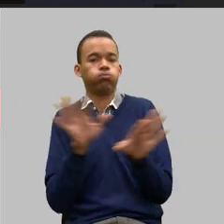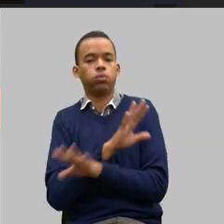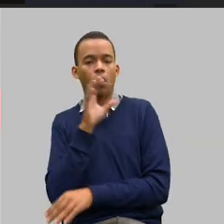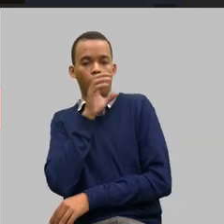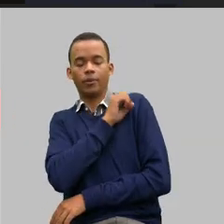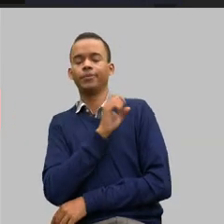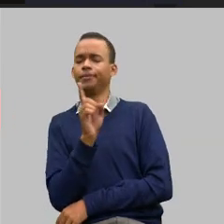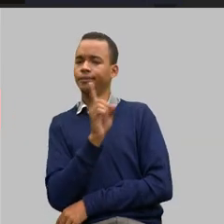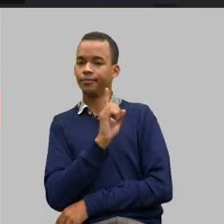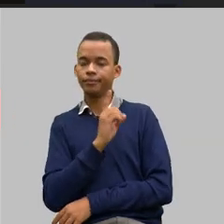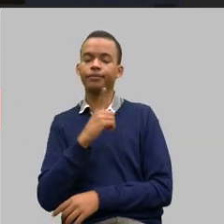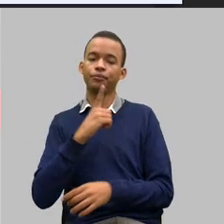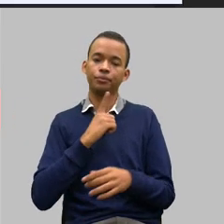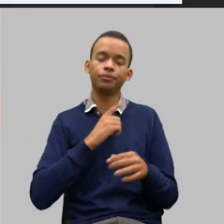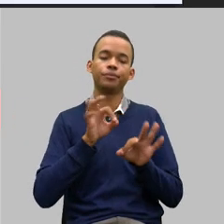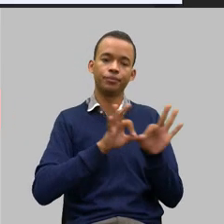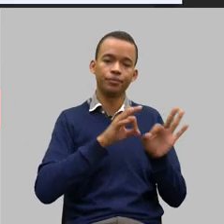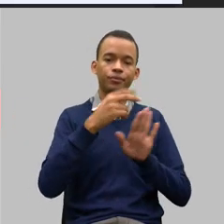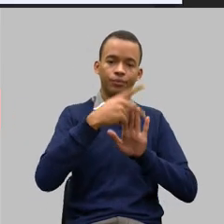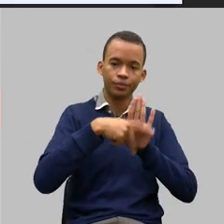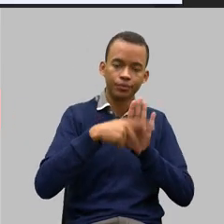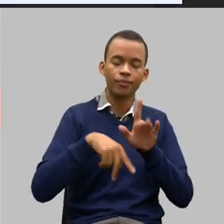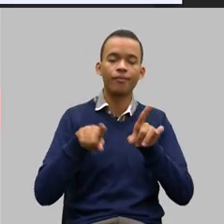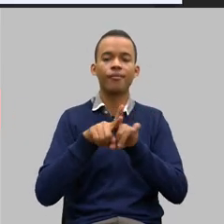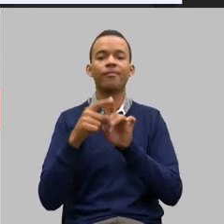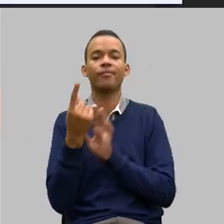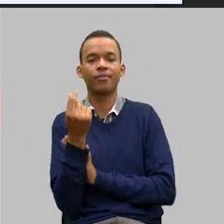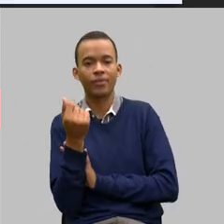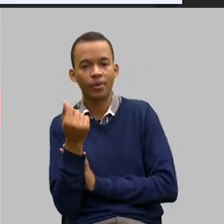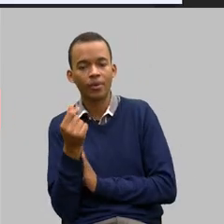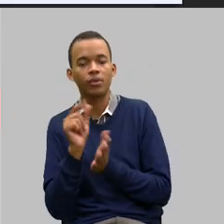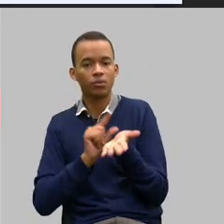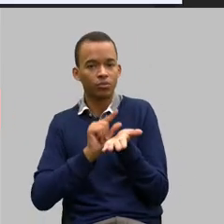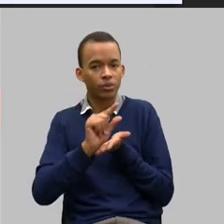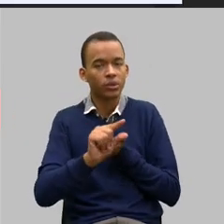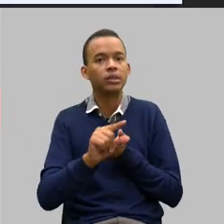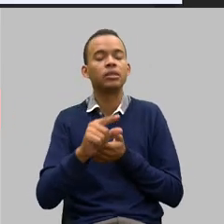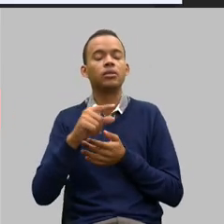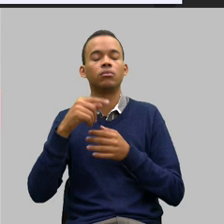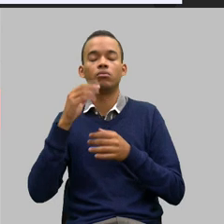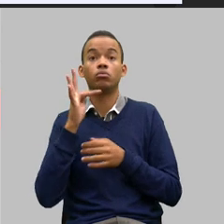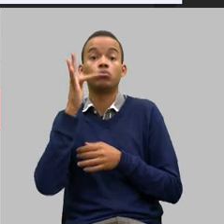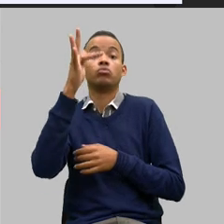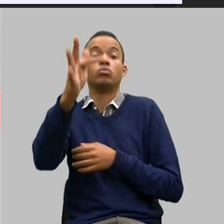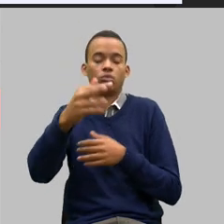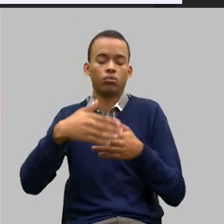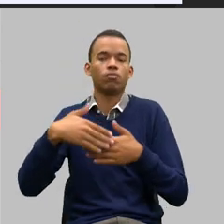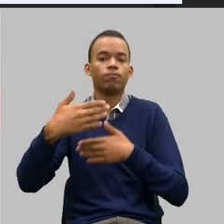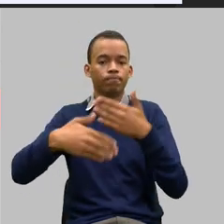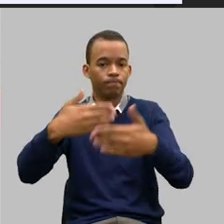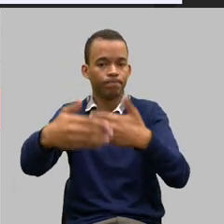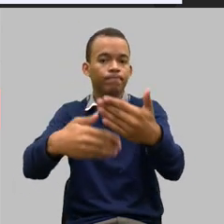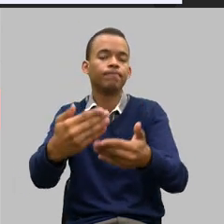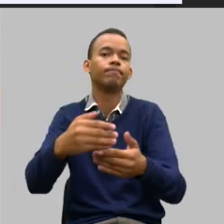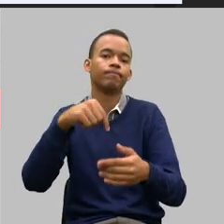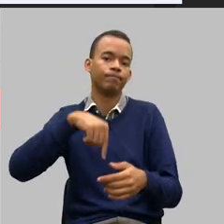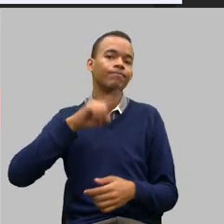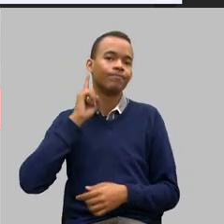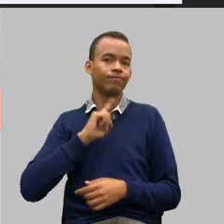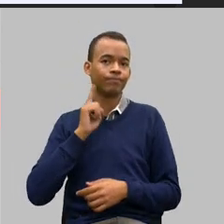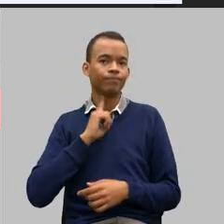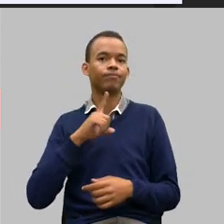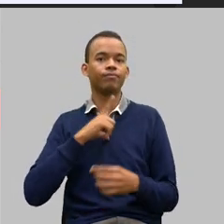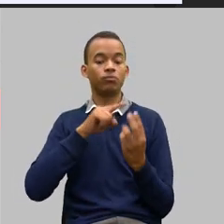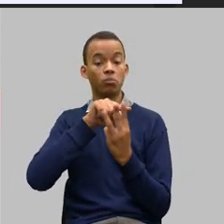recurso tem que ter os projetos tem que ter uma visão de longo prazo e aí o que o Estado de Minas tem atuado em resumo são três